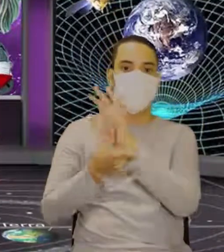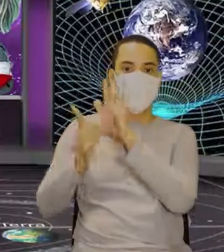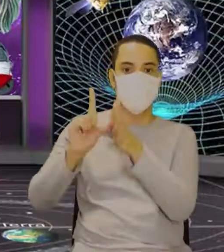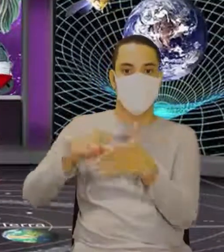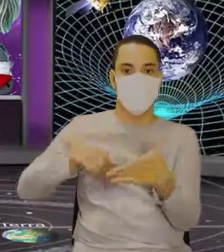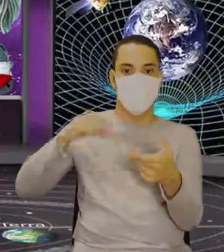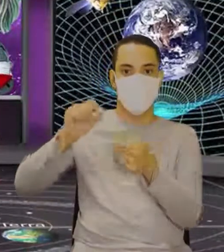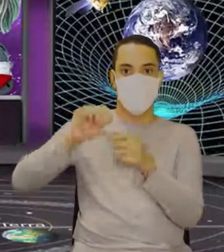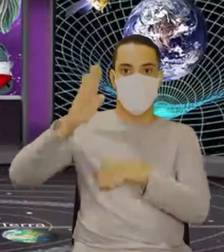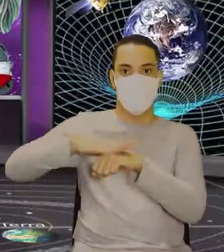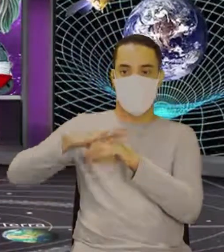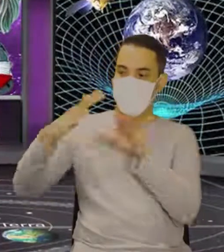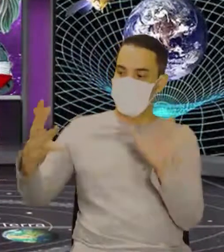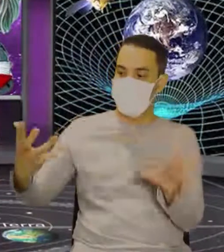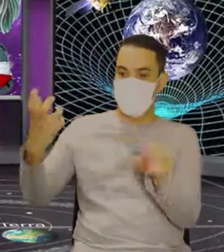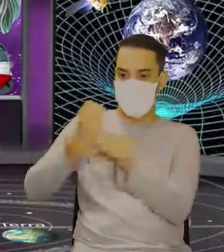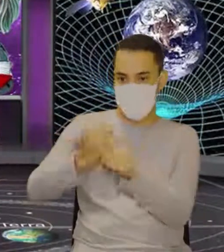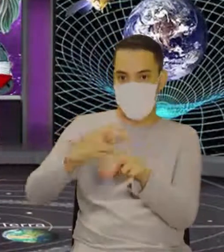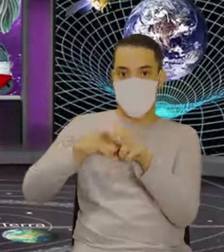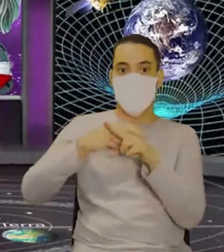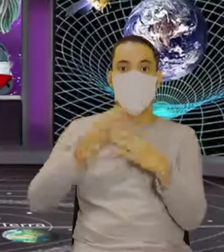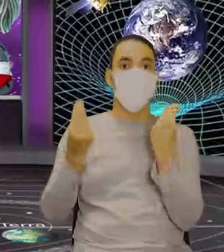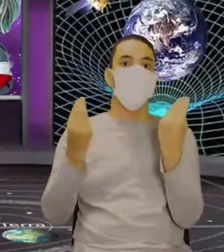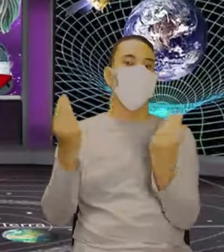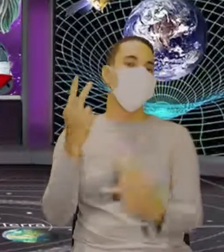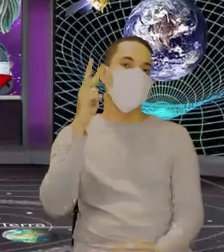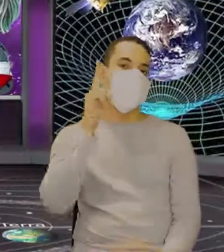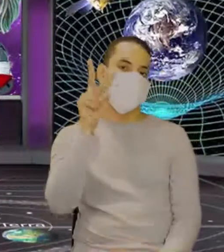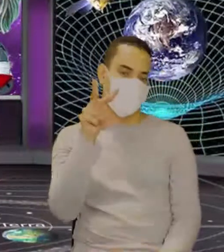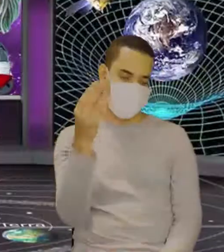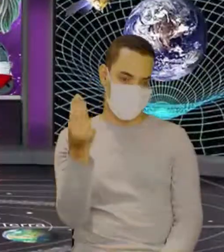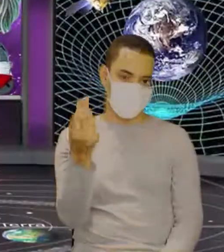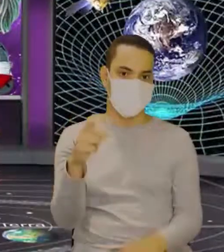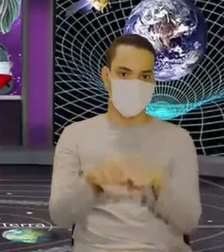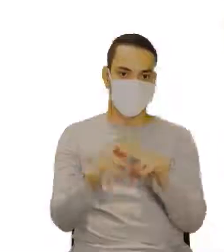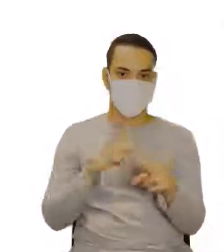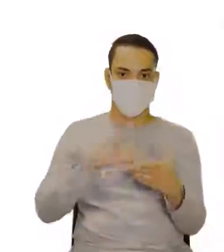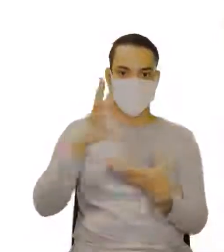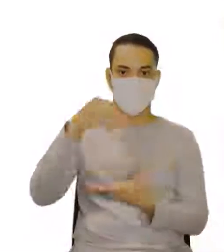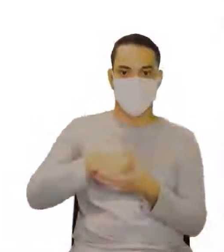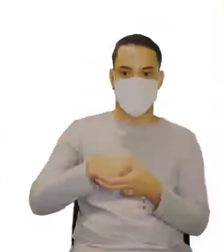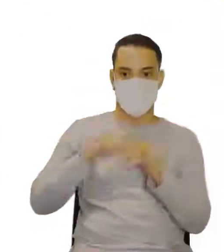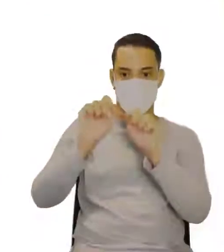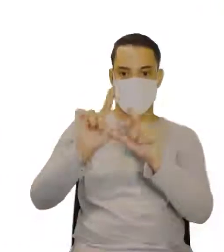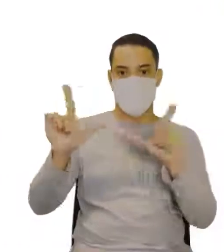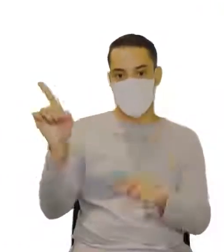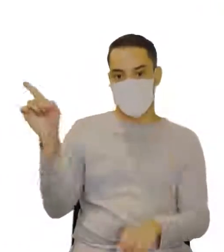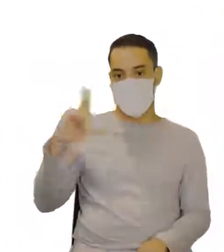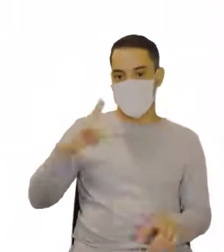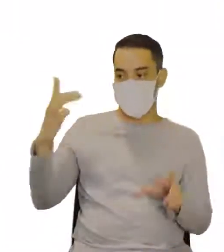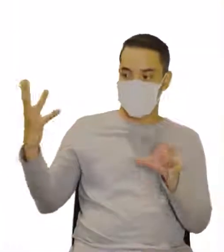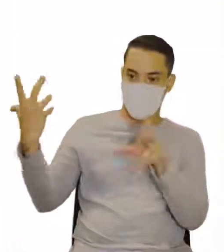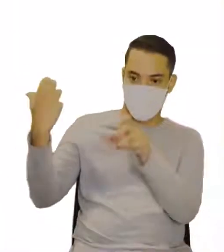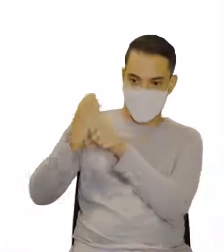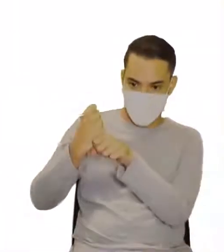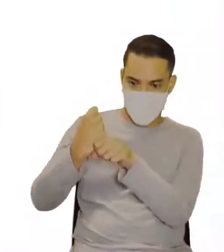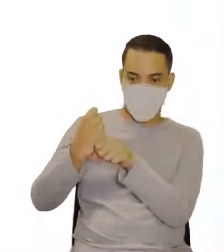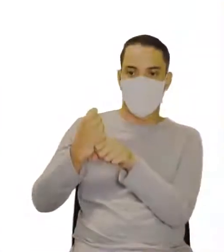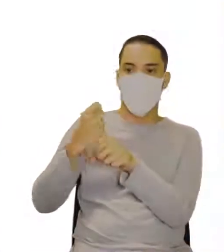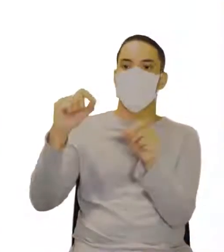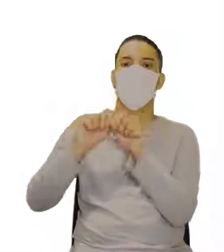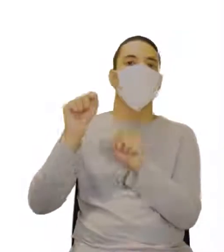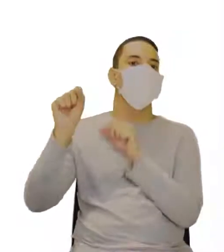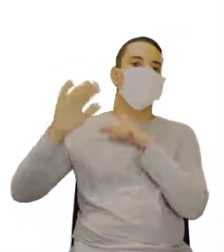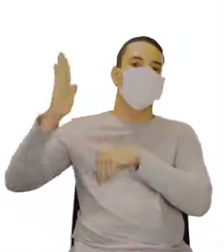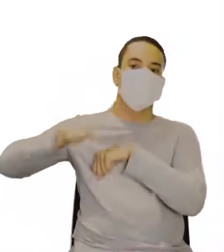o somatório, então vamos ver de que forma fica, olha só. Então ali no slide, o nosso somatório, ele vai